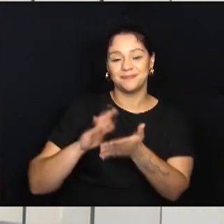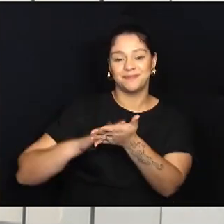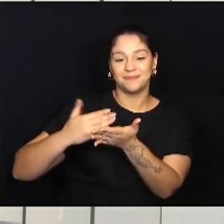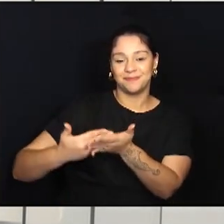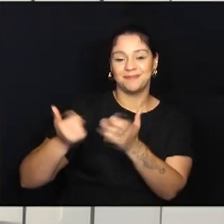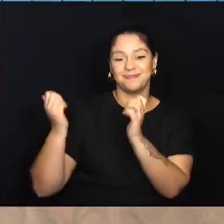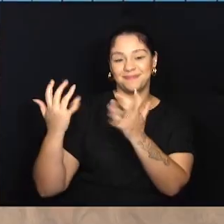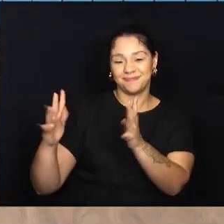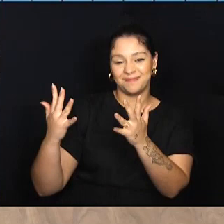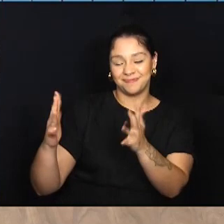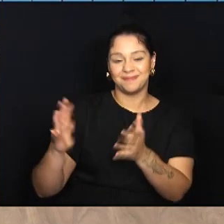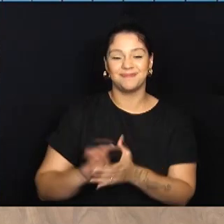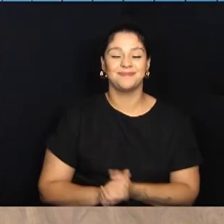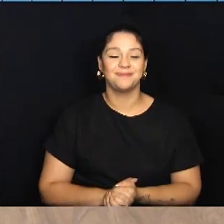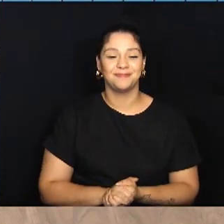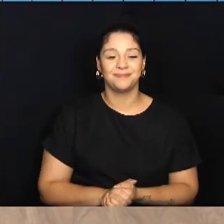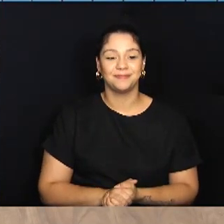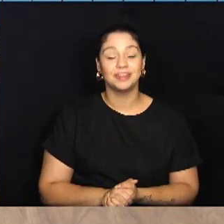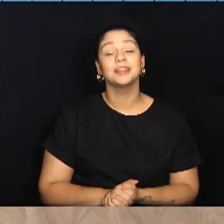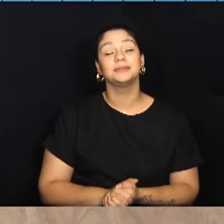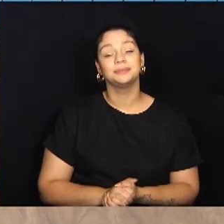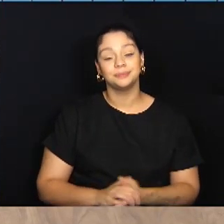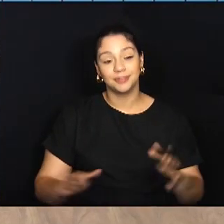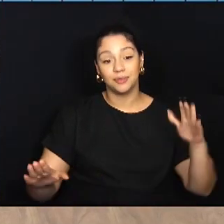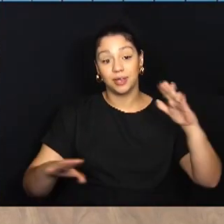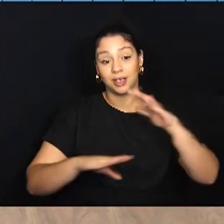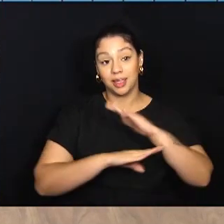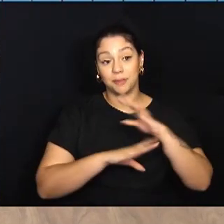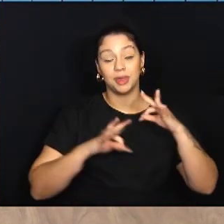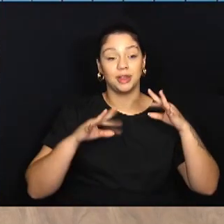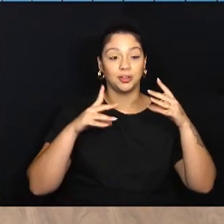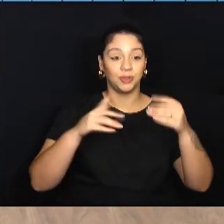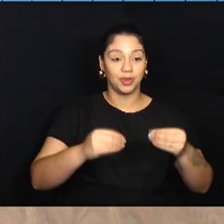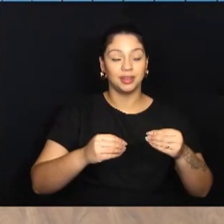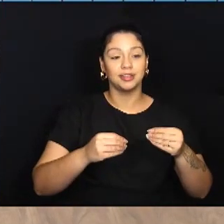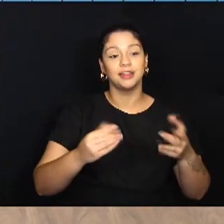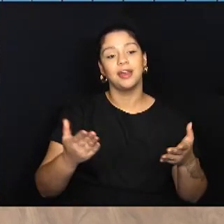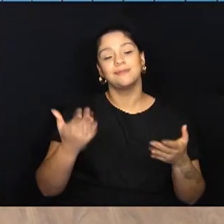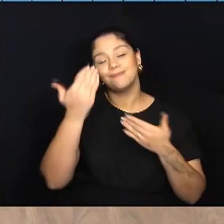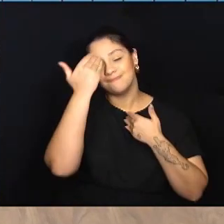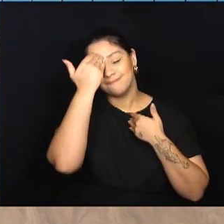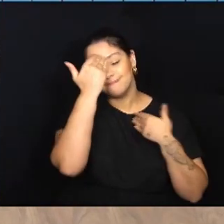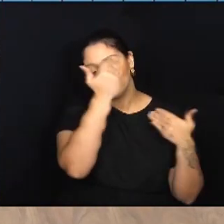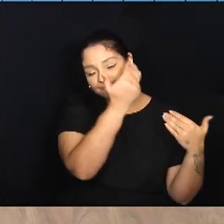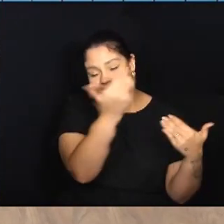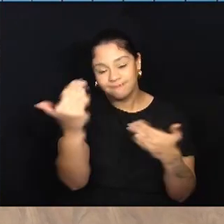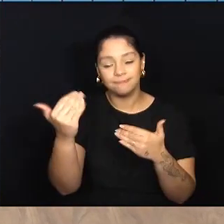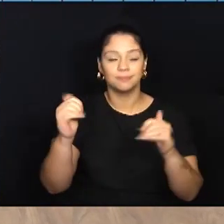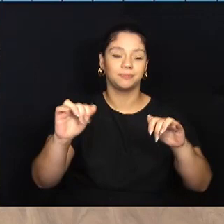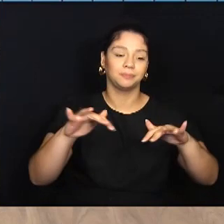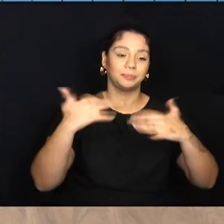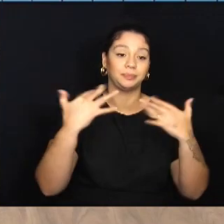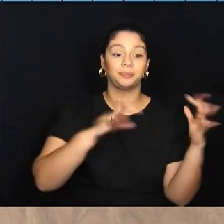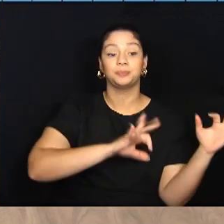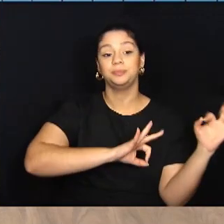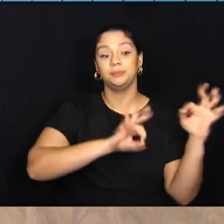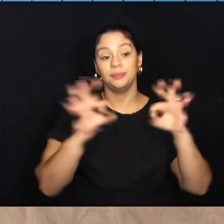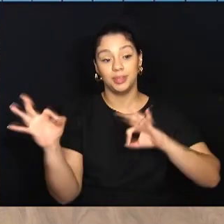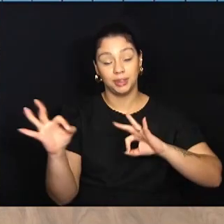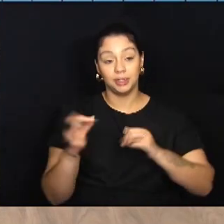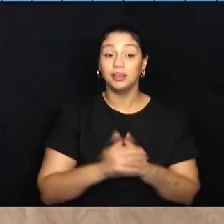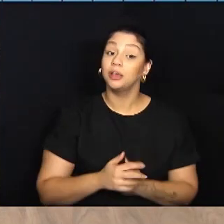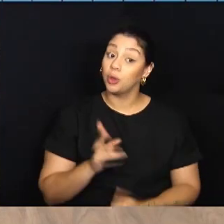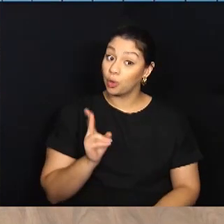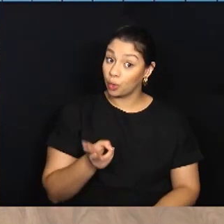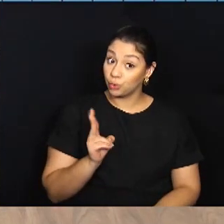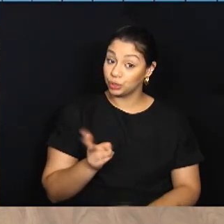Patrícia. O Câmara Total fica por aqui. Muito obrigado pela sua companhia, pela sua audiência.